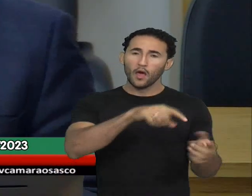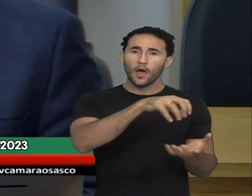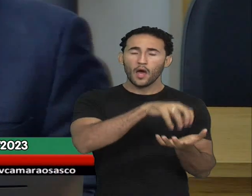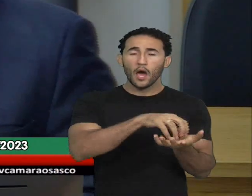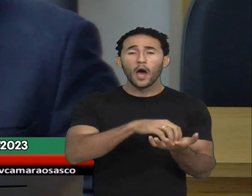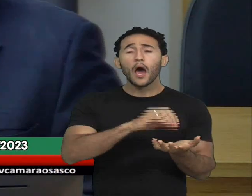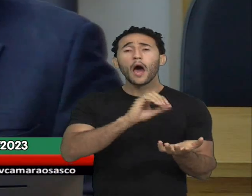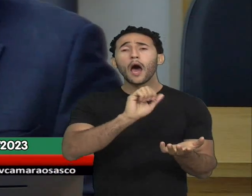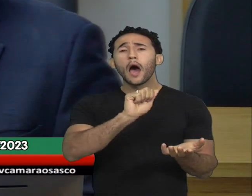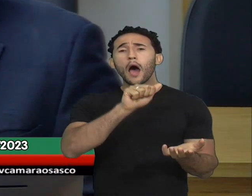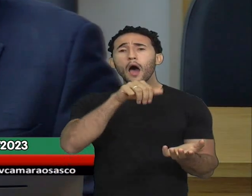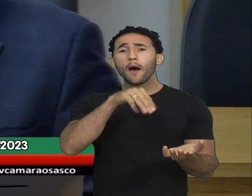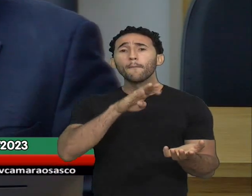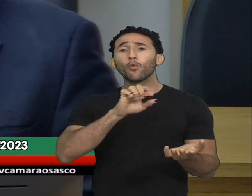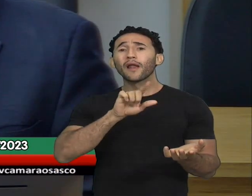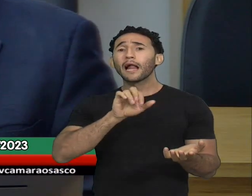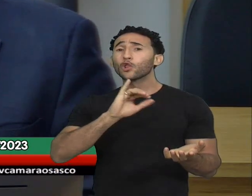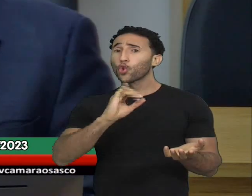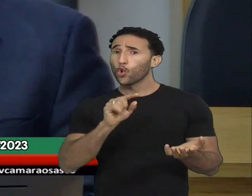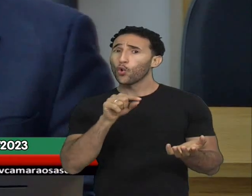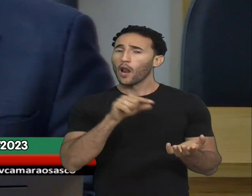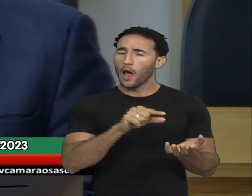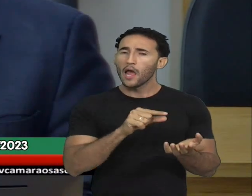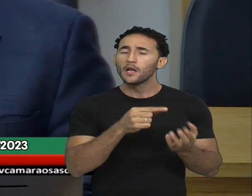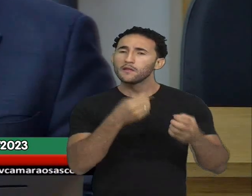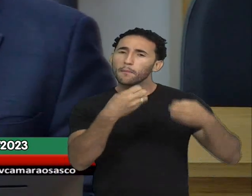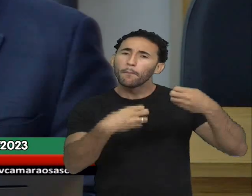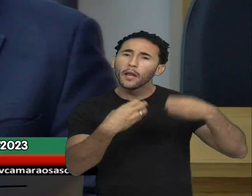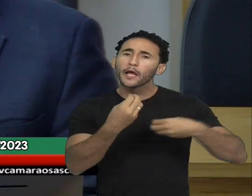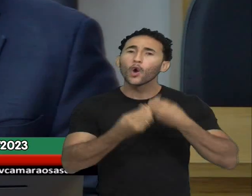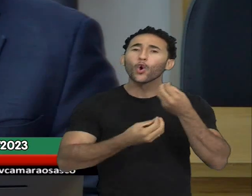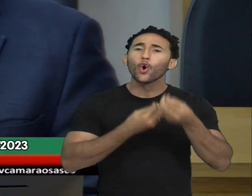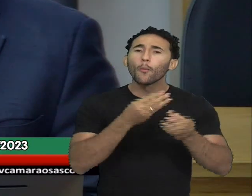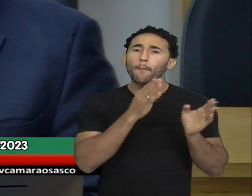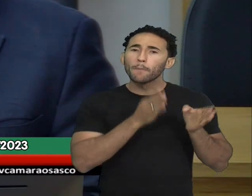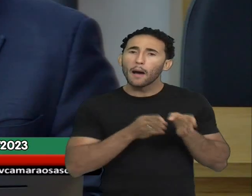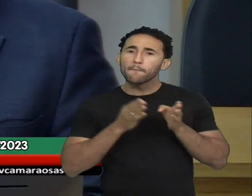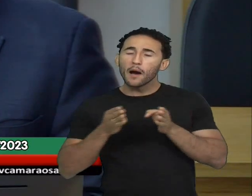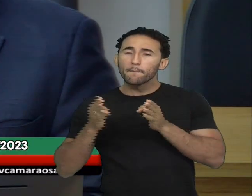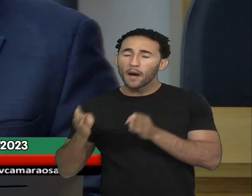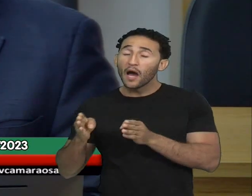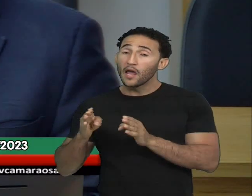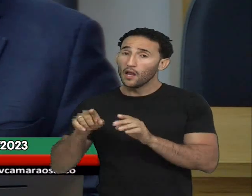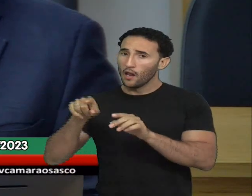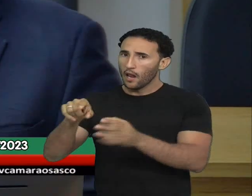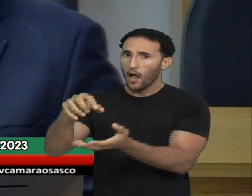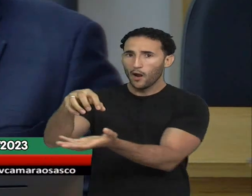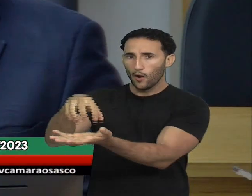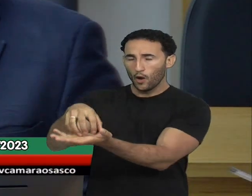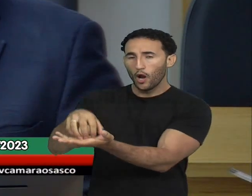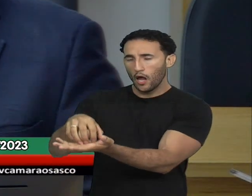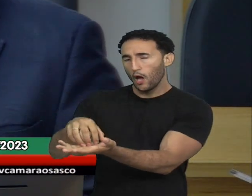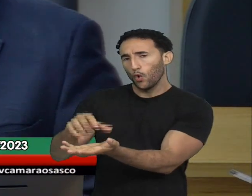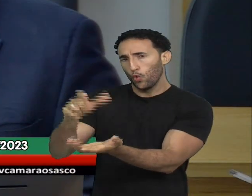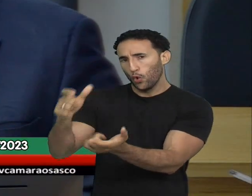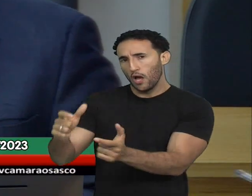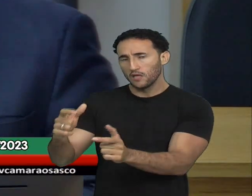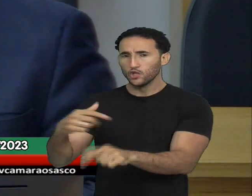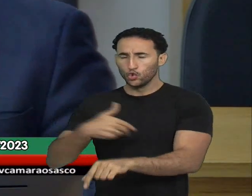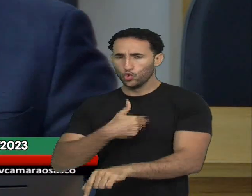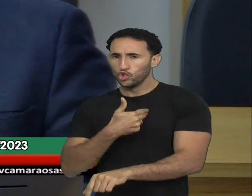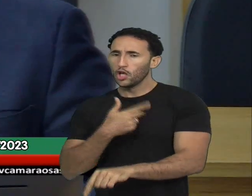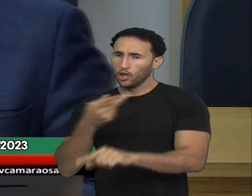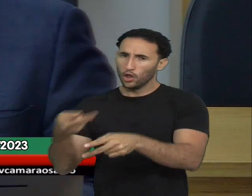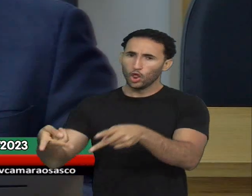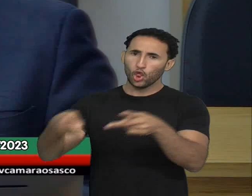os primeiros segmentos, né? Tira o paciente daquele pós-procedimento. Quando a gente vê